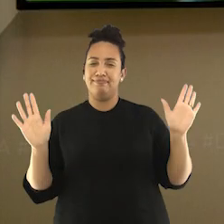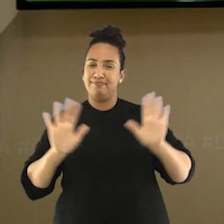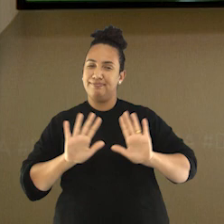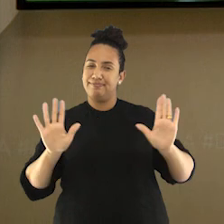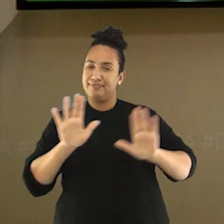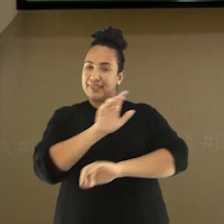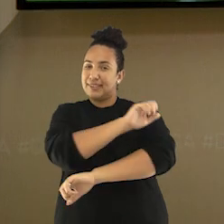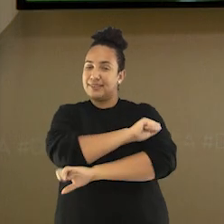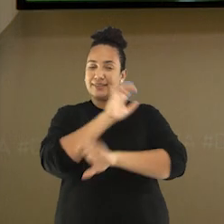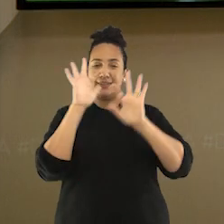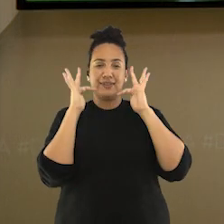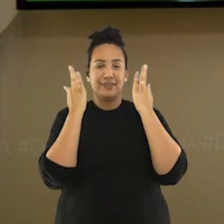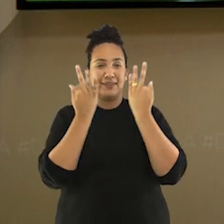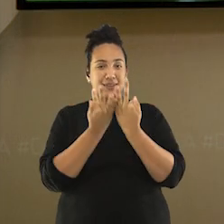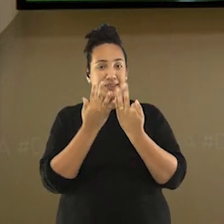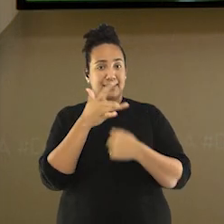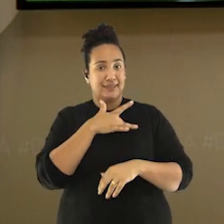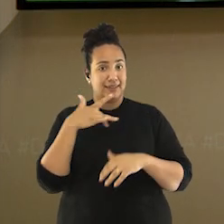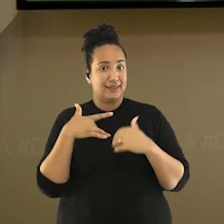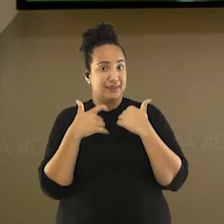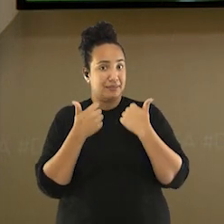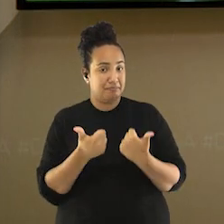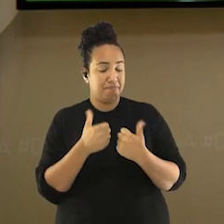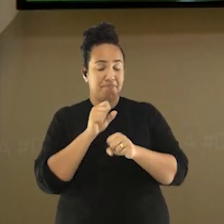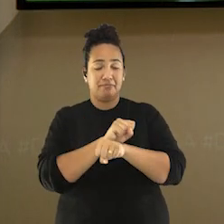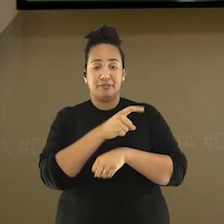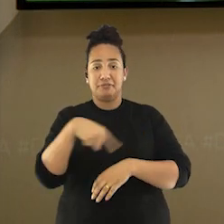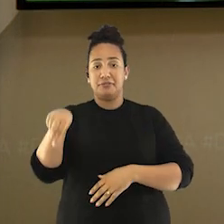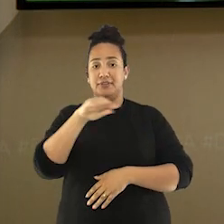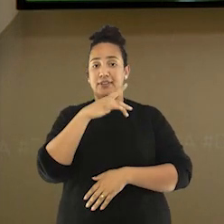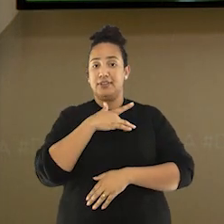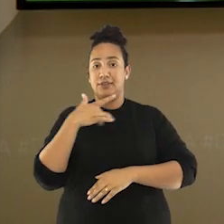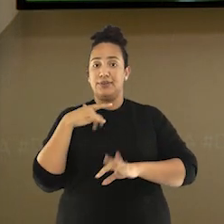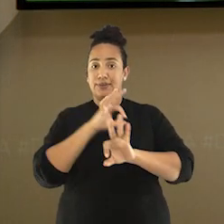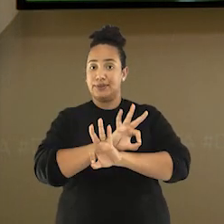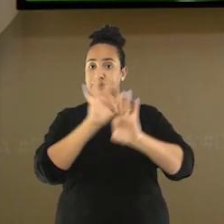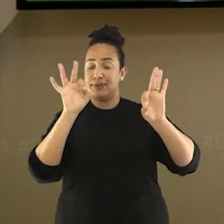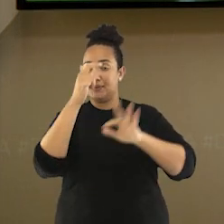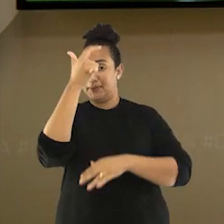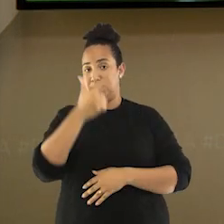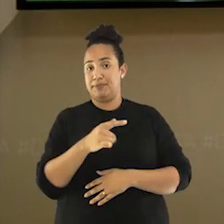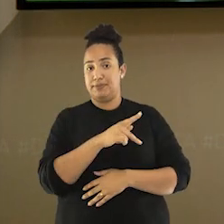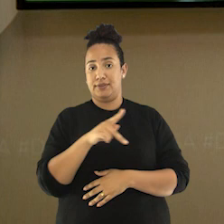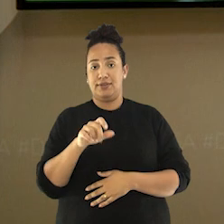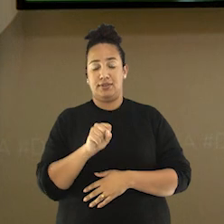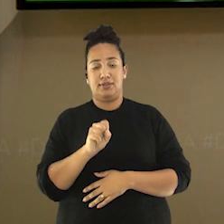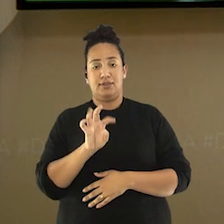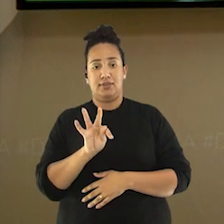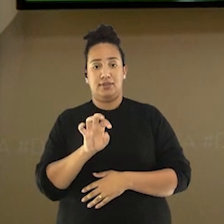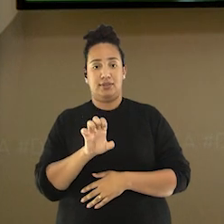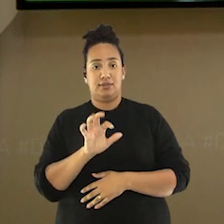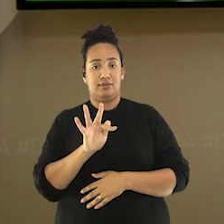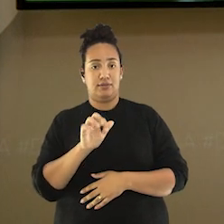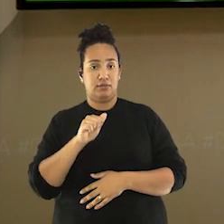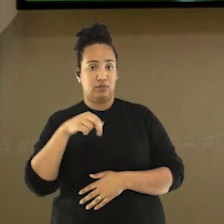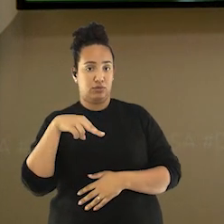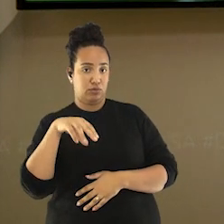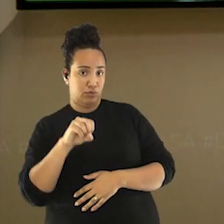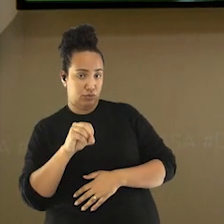Olá, estudantes e familiares, como é que estão vocês? Eu espero que muito bem. Eu sou Stefano, professor de Ciências do 4º ano do Ensino